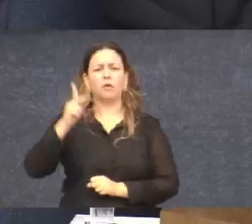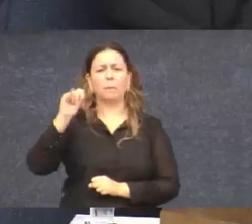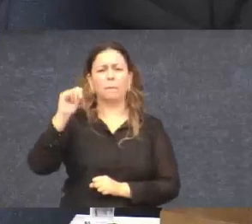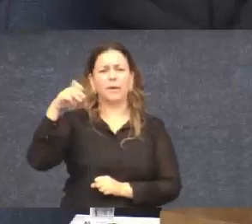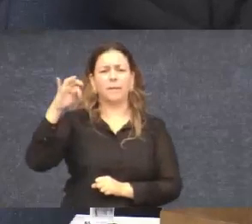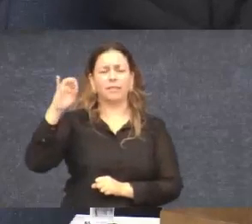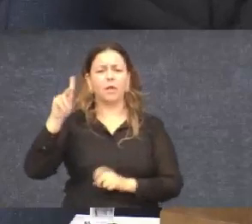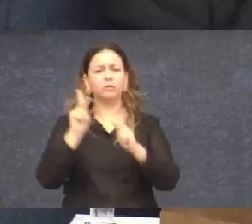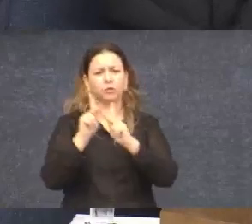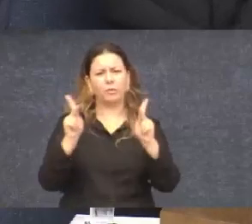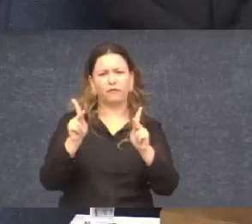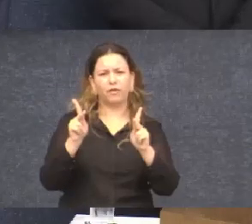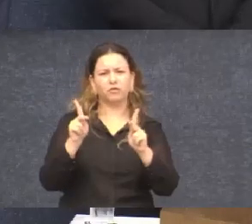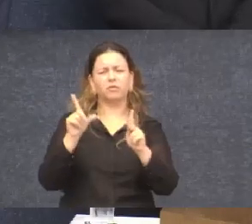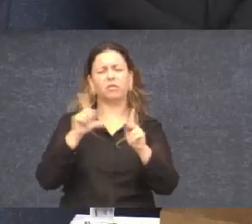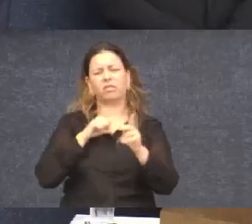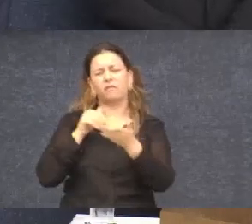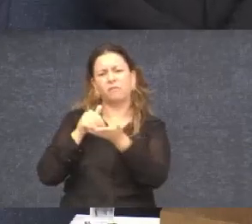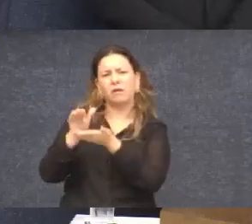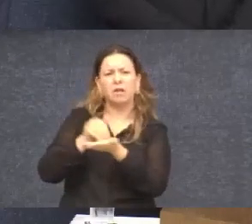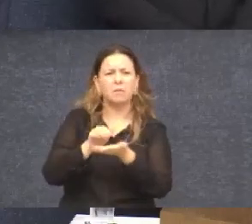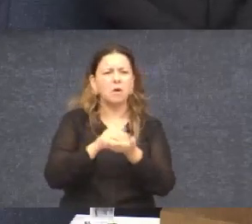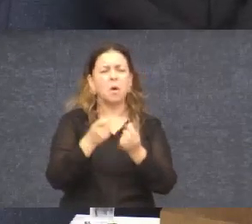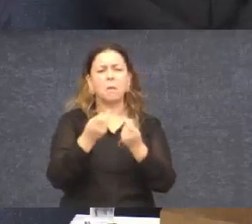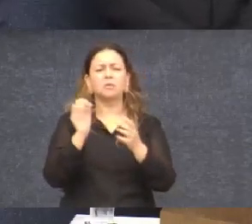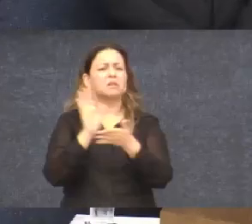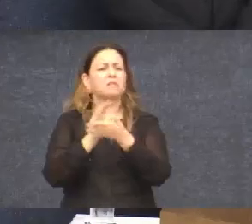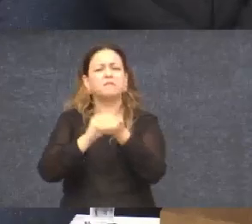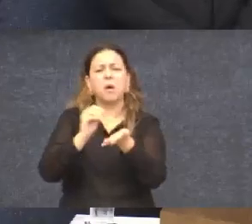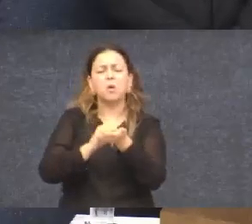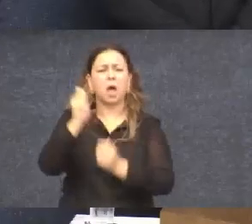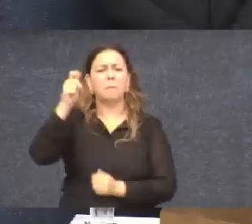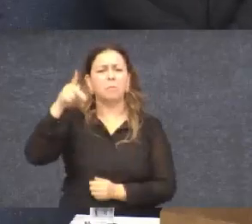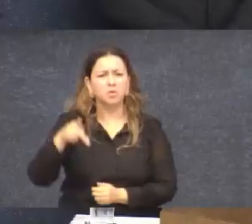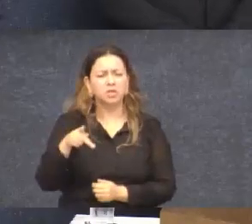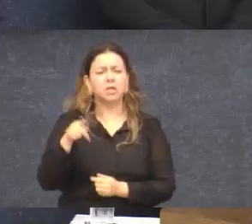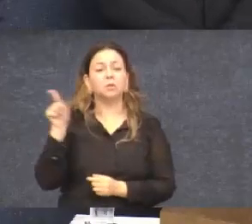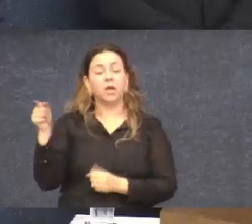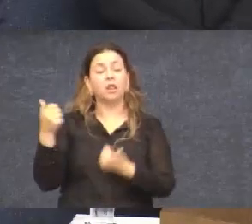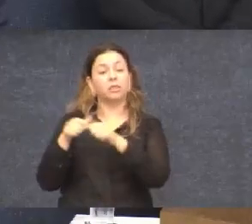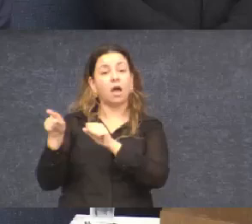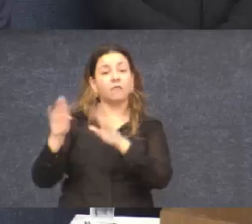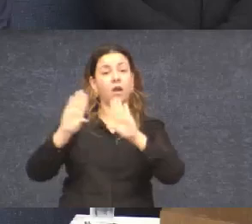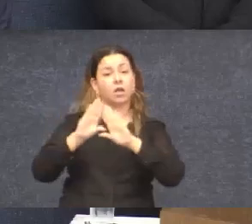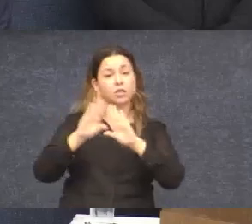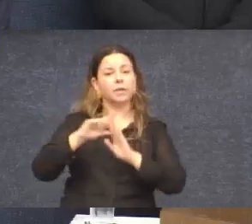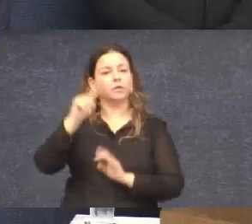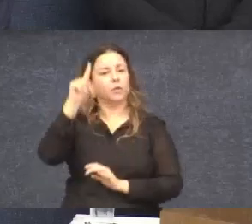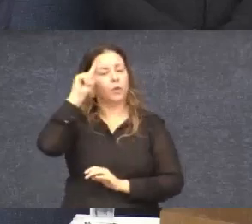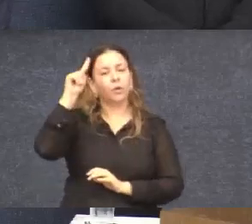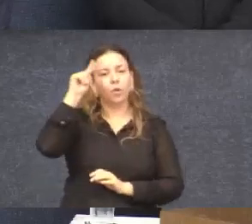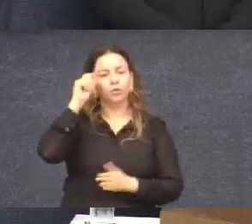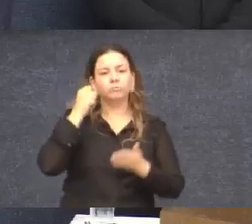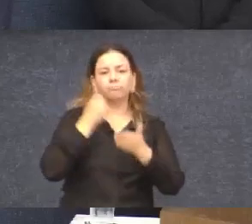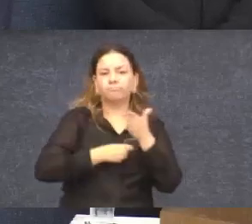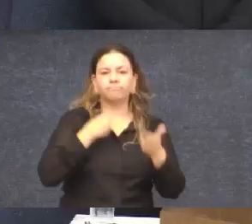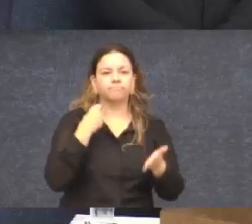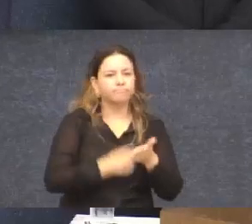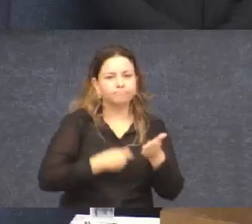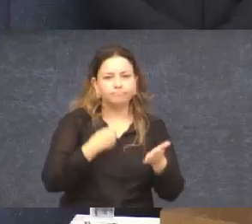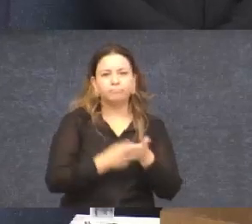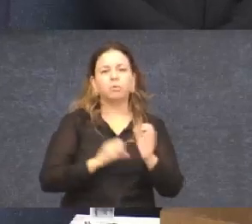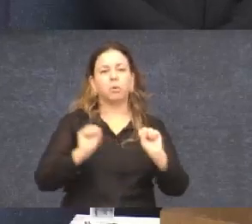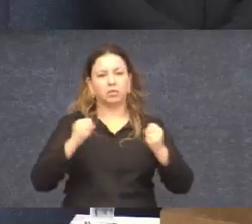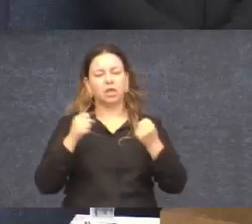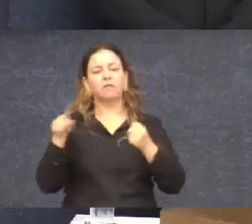Foram demitidos, cortou-se a aposentadoria, e o Mário lá na Assembleia, diariamente, lutando